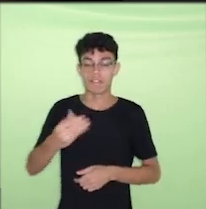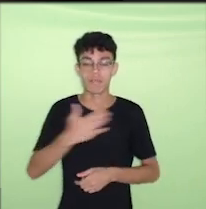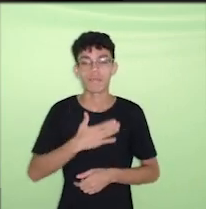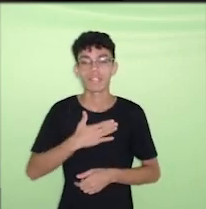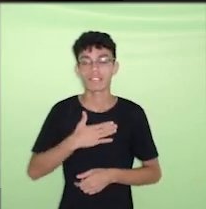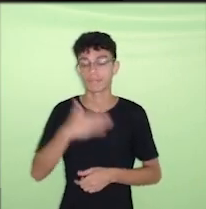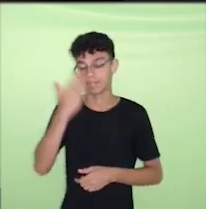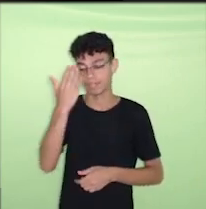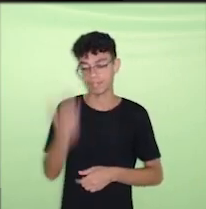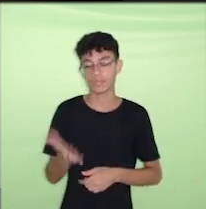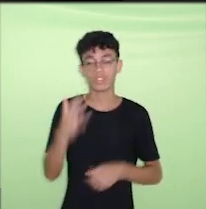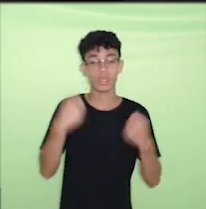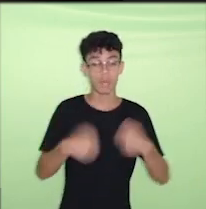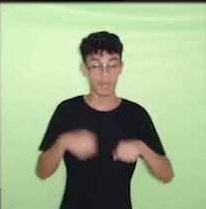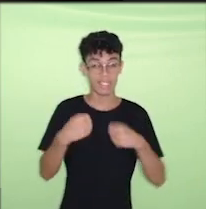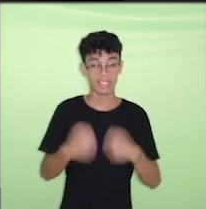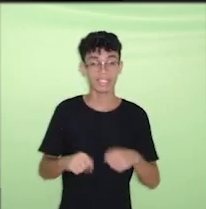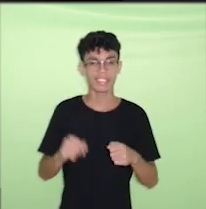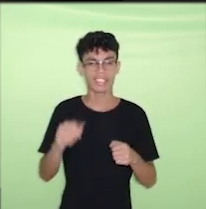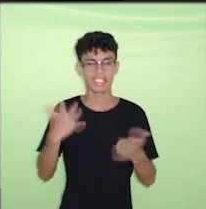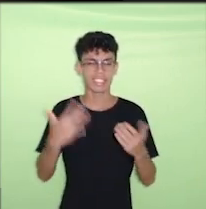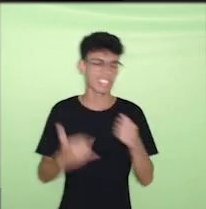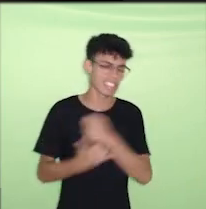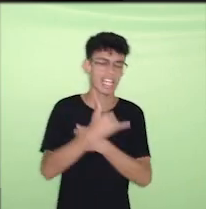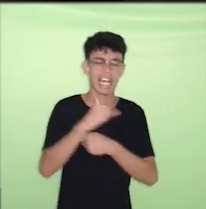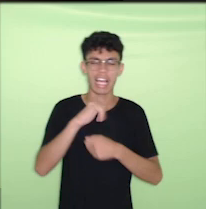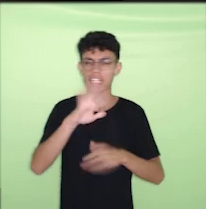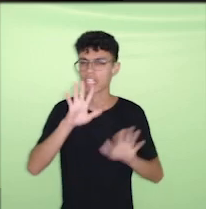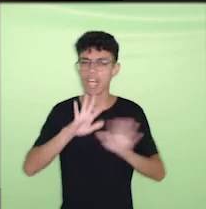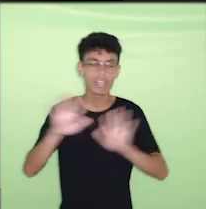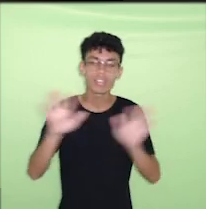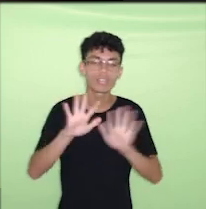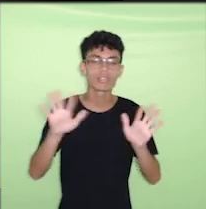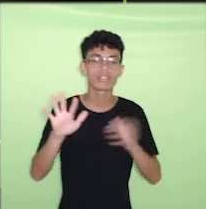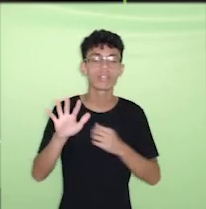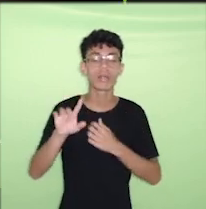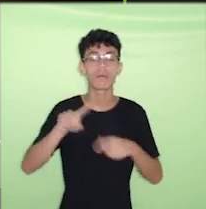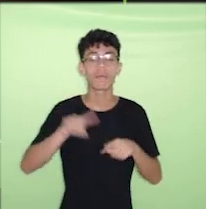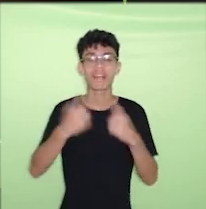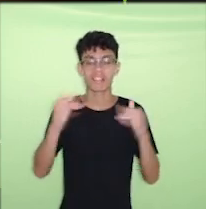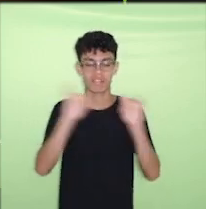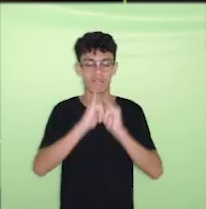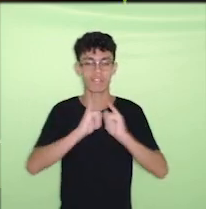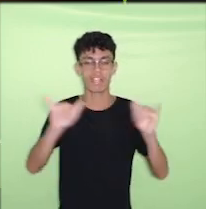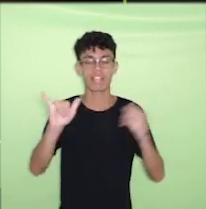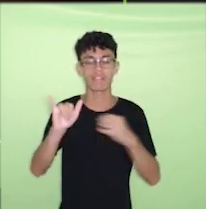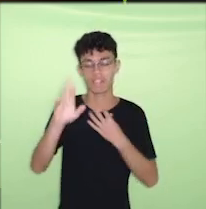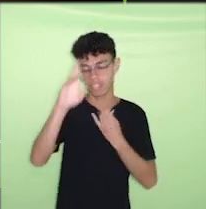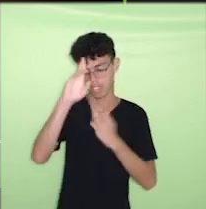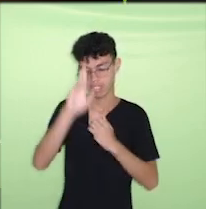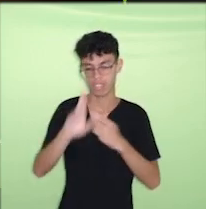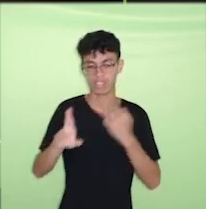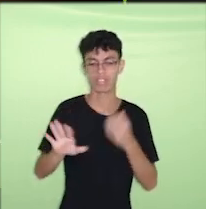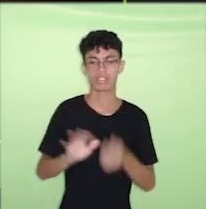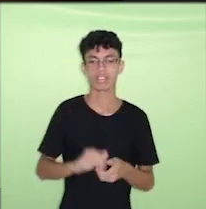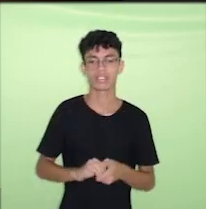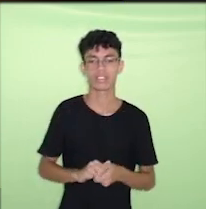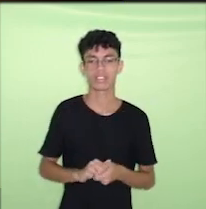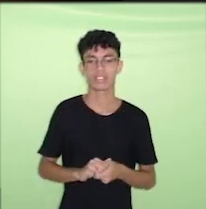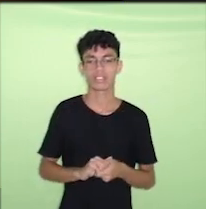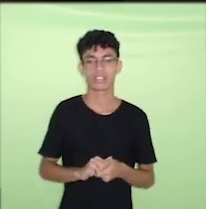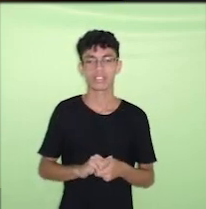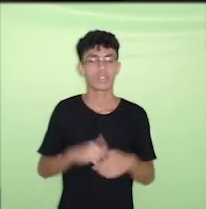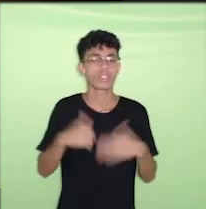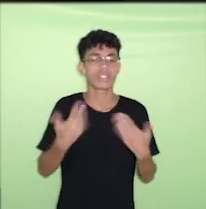filha, é preciso não enganá-lo, não subestimá-lo. Mas quando falávamos, Monsenhor... O que